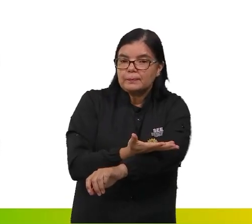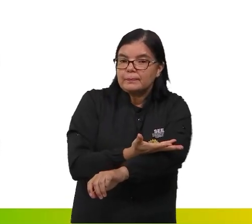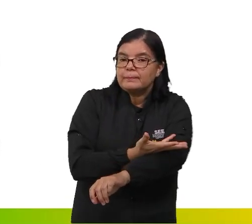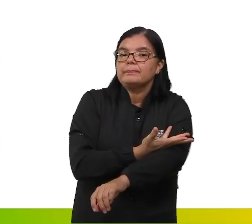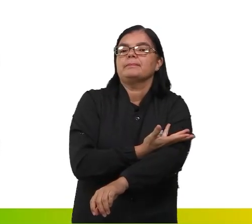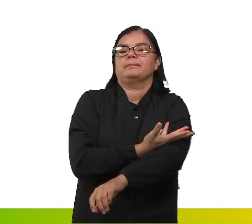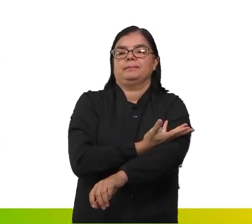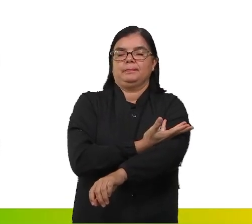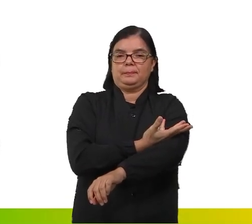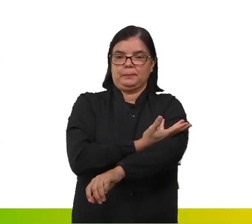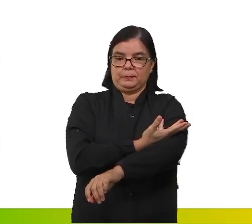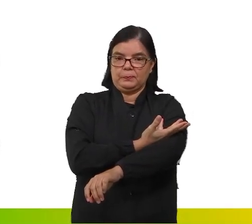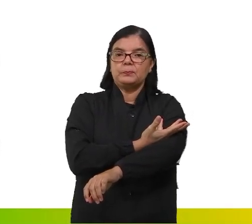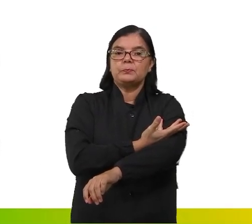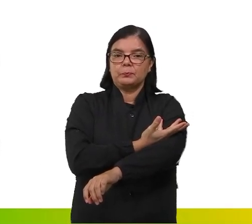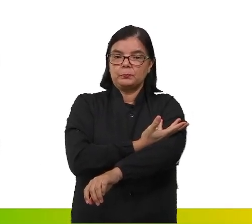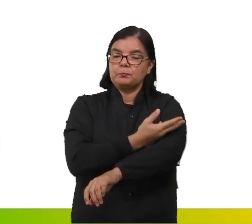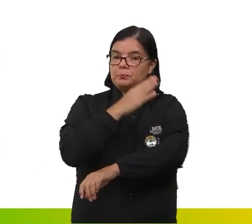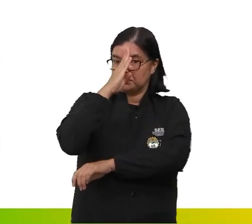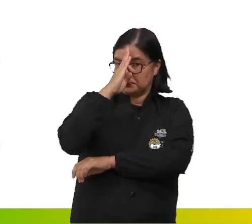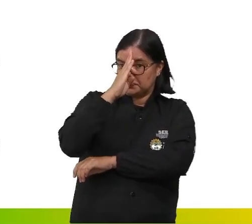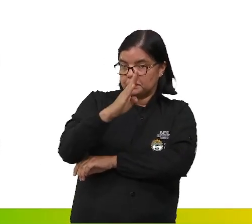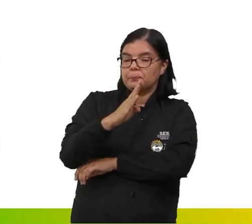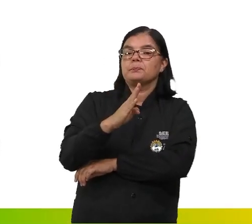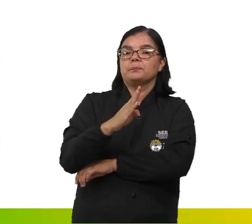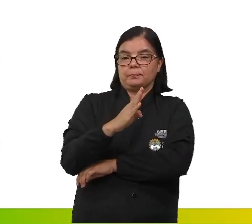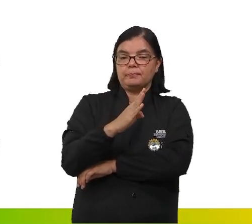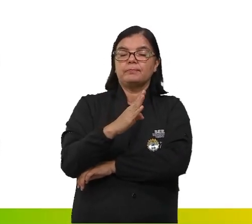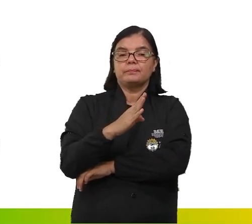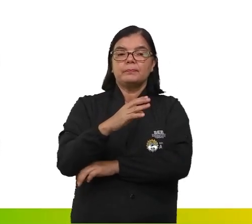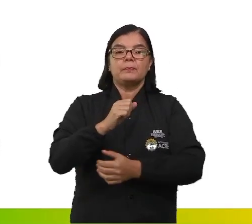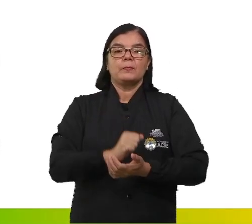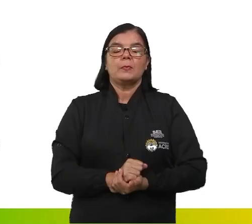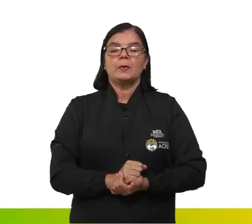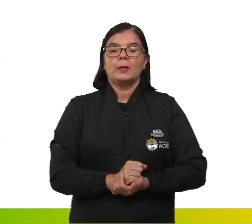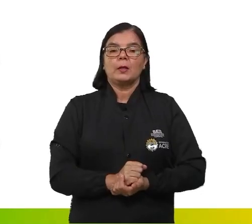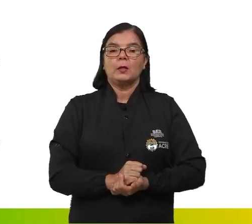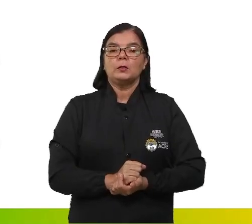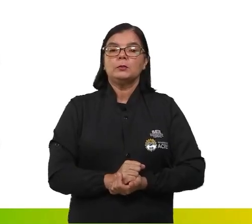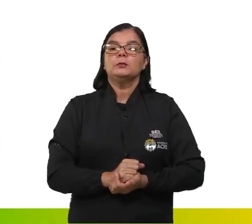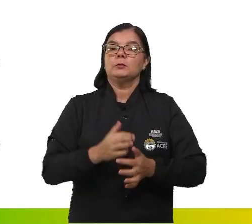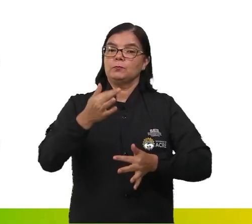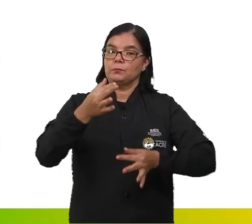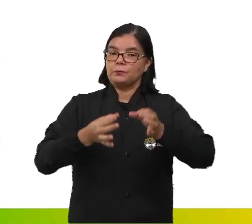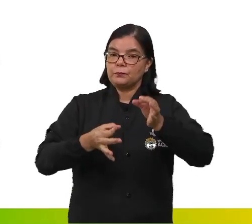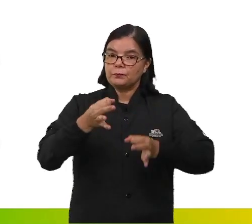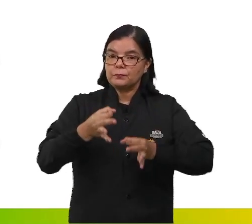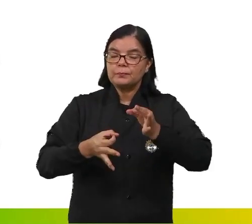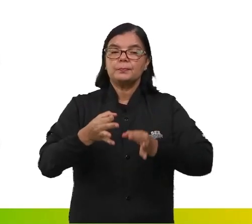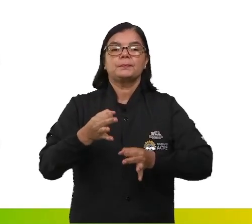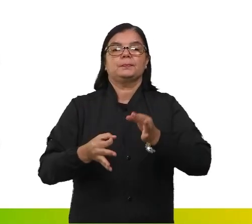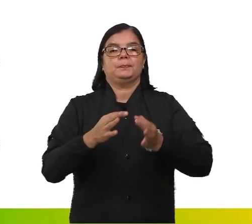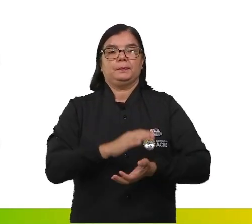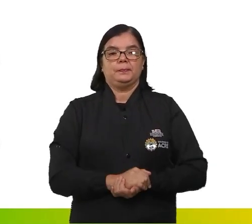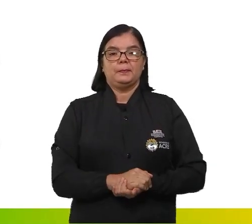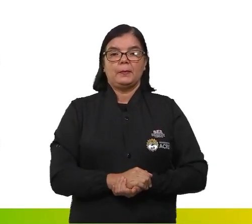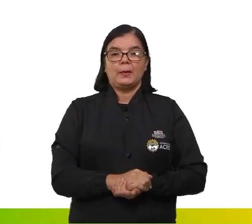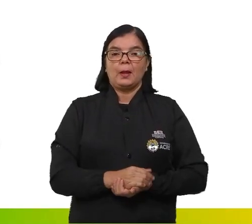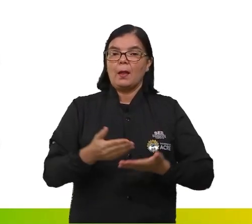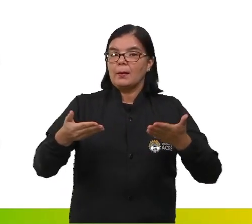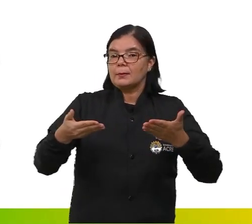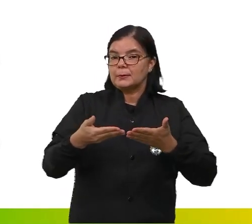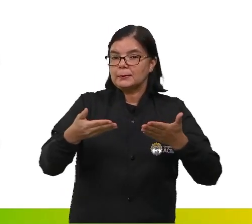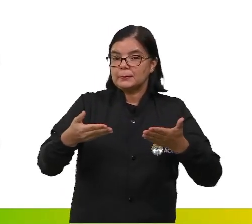ética, que é uma das áreas principais da filosofia, emoções e justiça. E